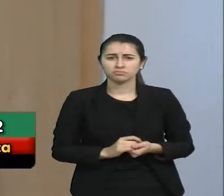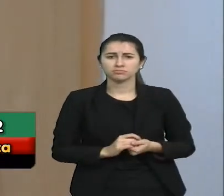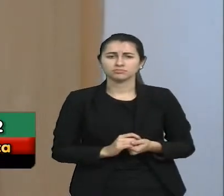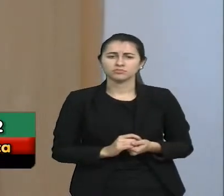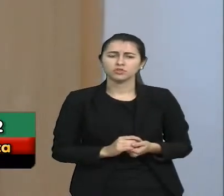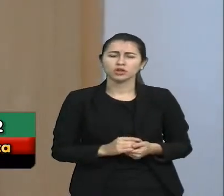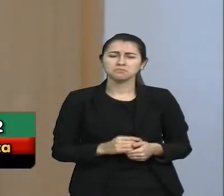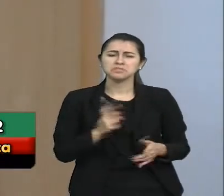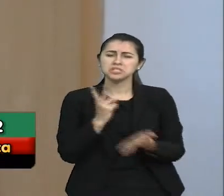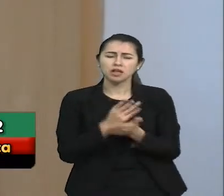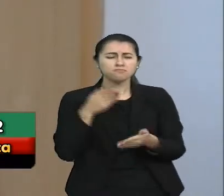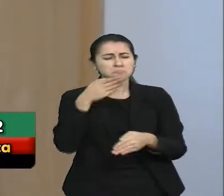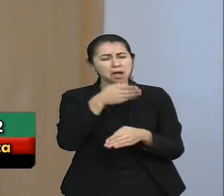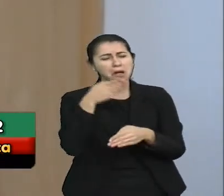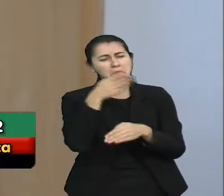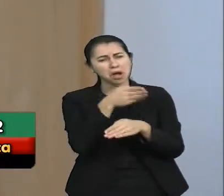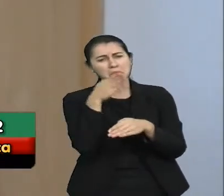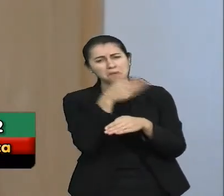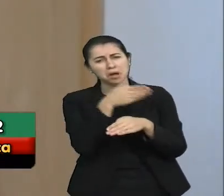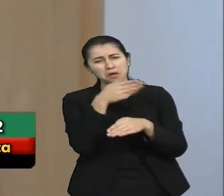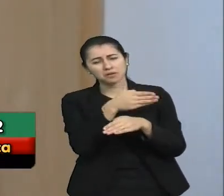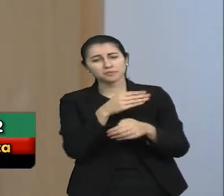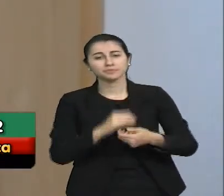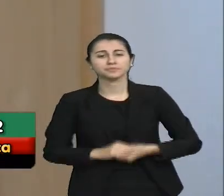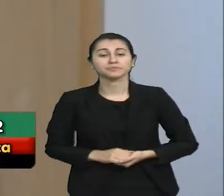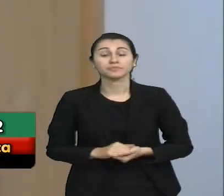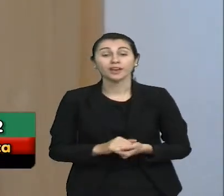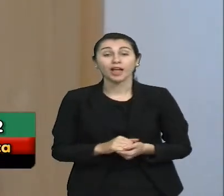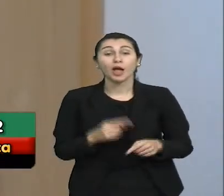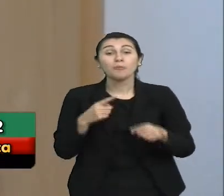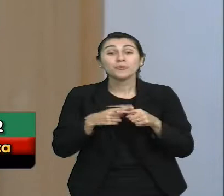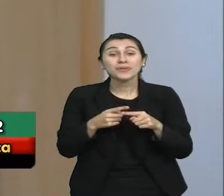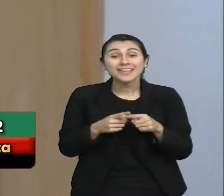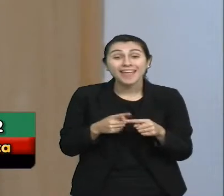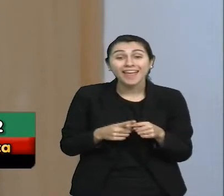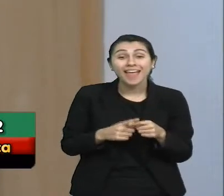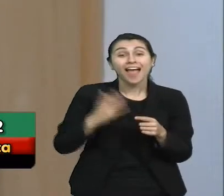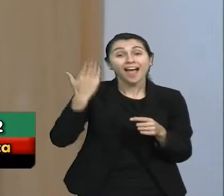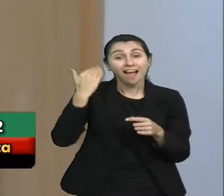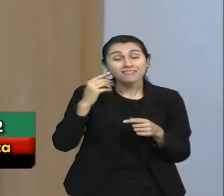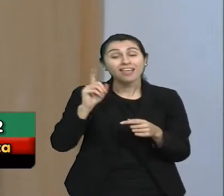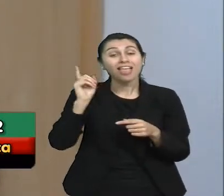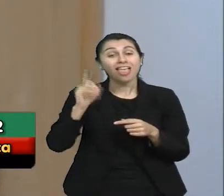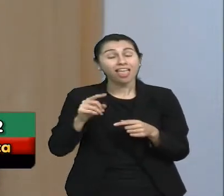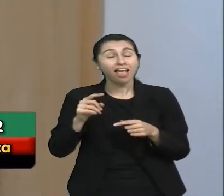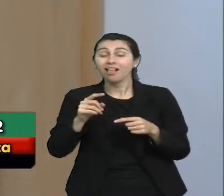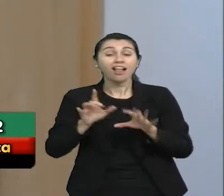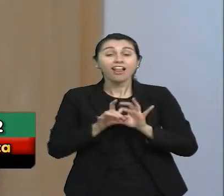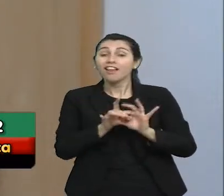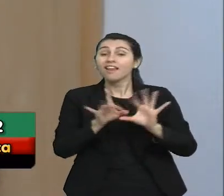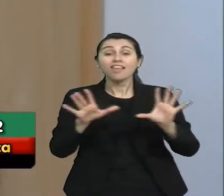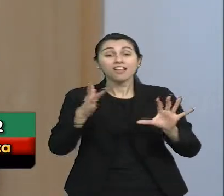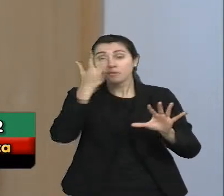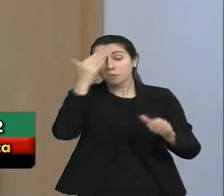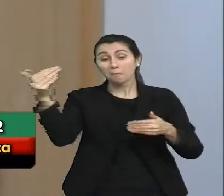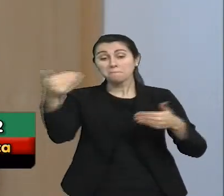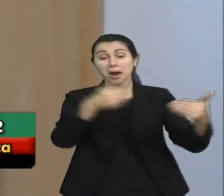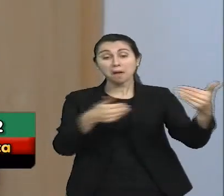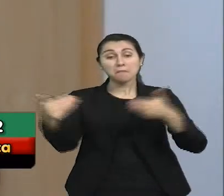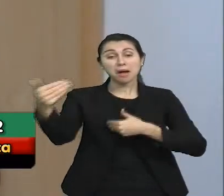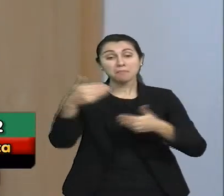ativamente. Por quê? Porque era uma sociedade aberta, uma filosofia para